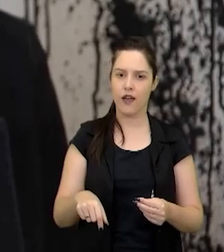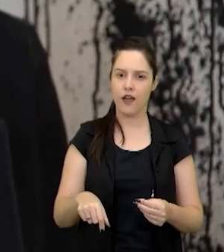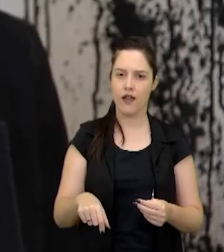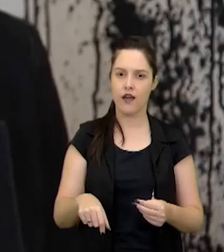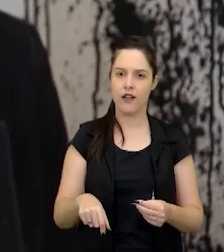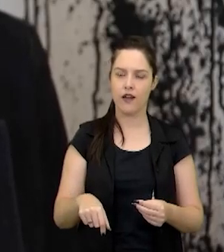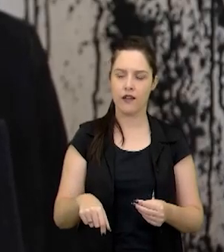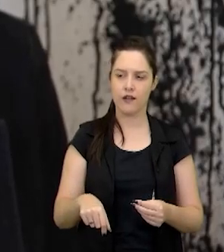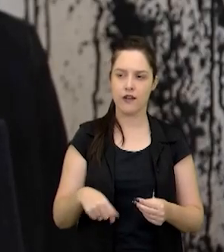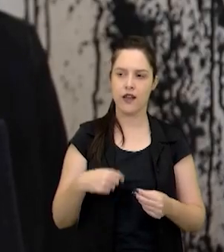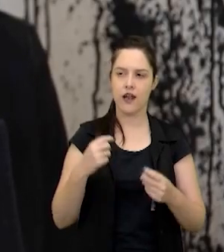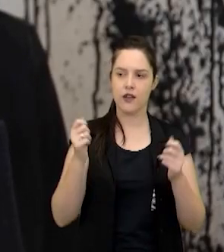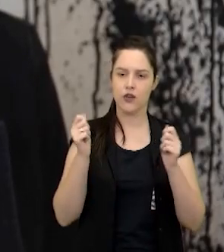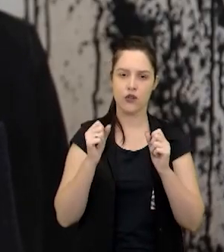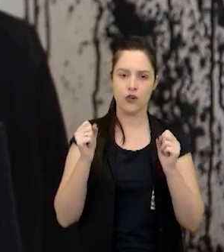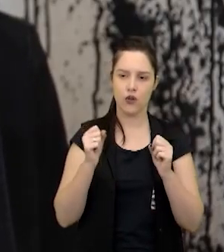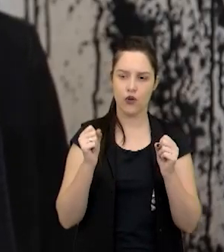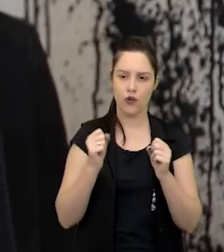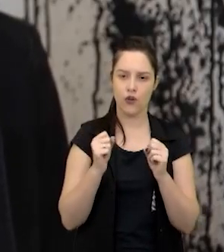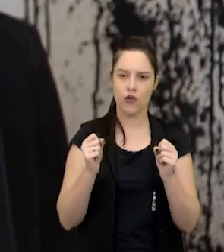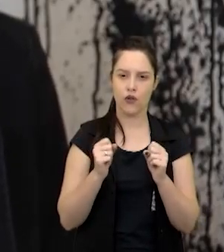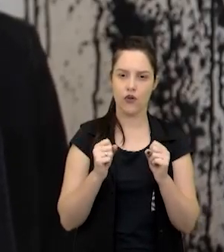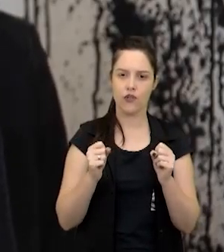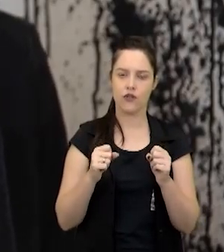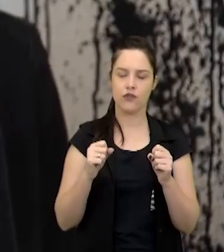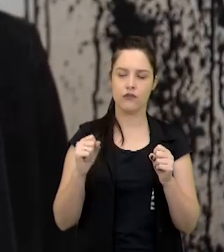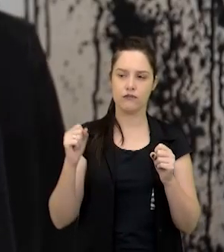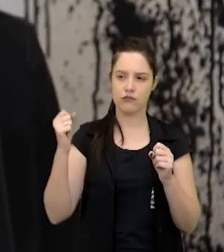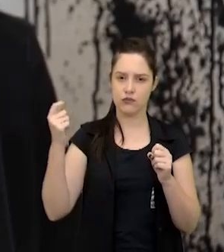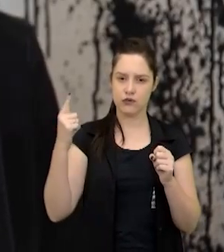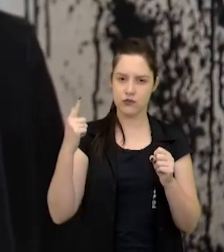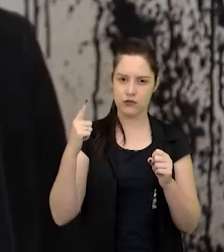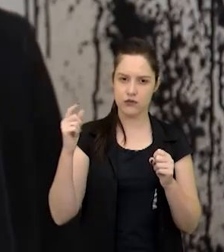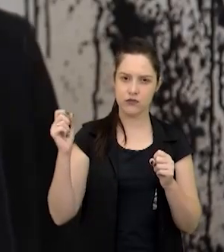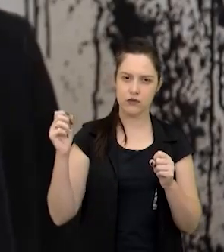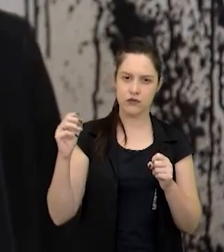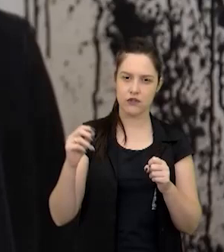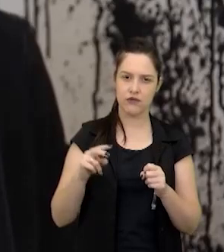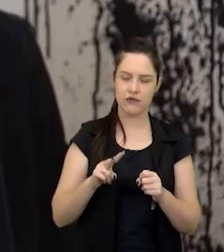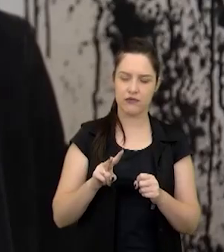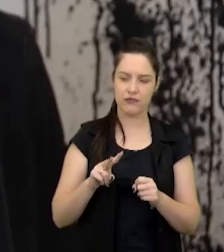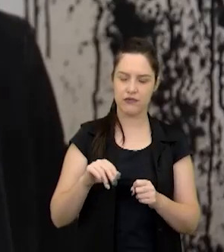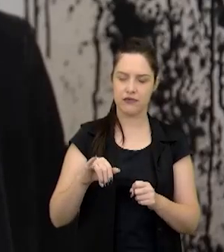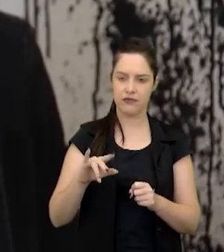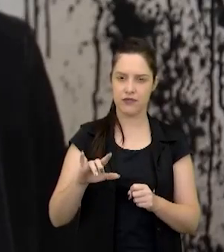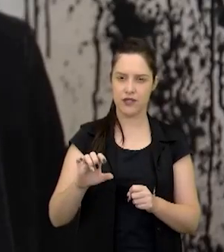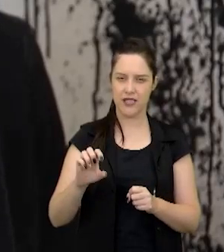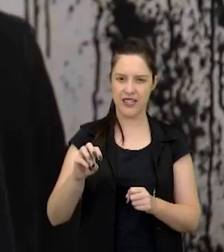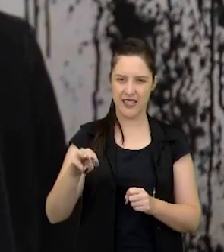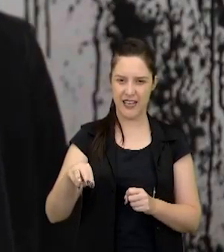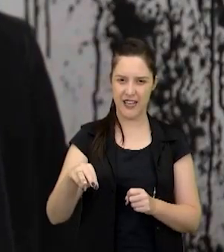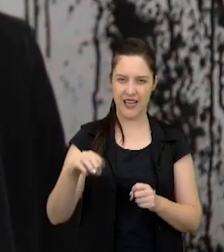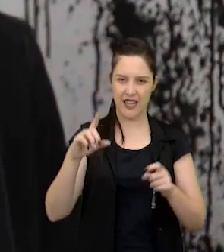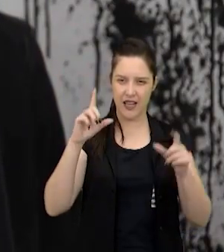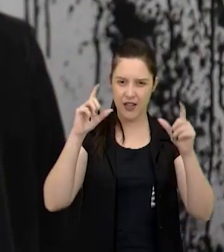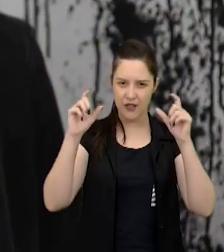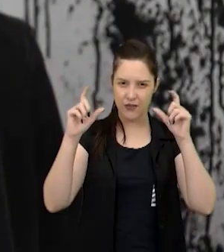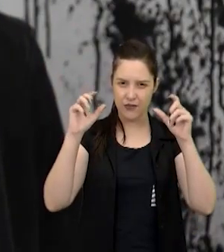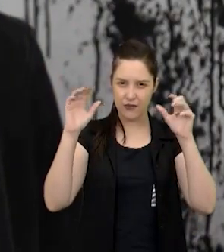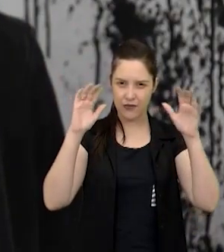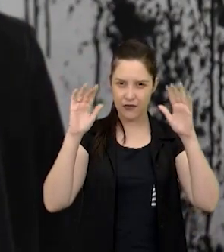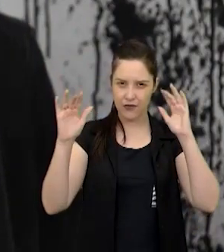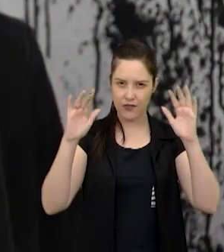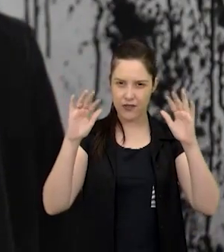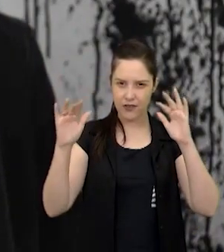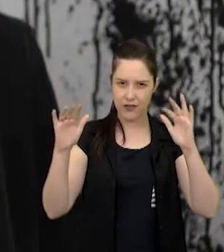meros adoradores do sol. E como diz Wilhelm Flusser, a filosofia da fotografia é a única